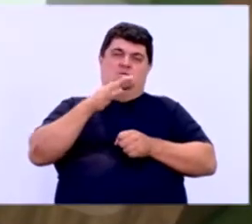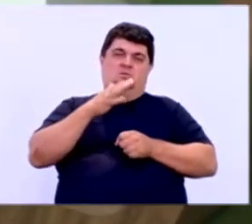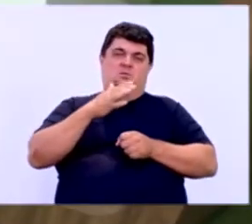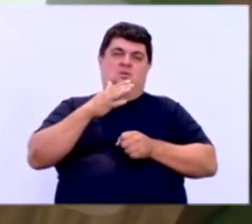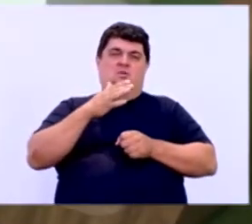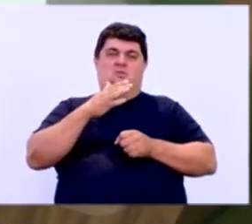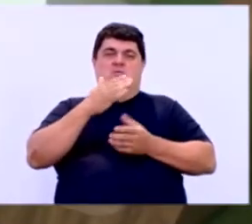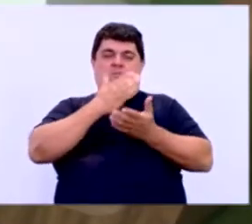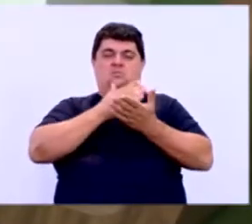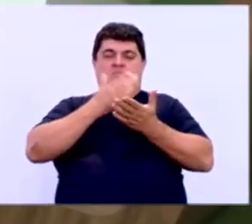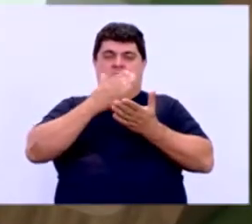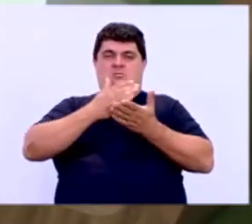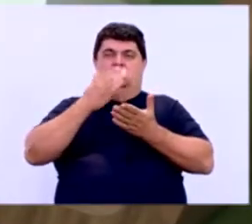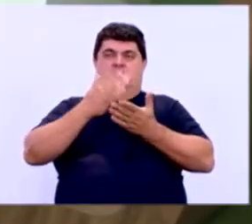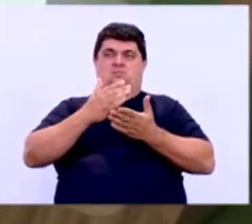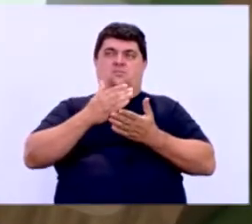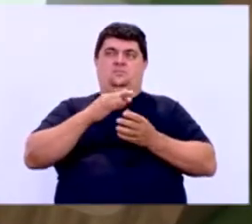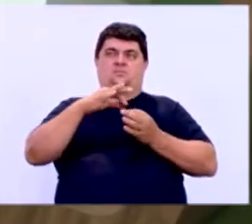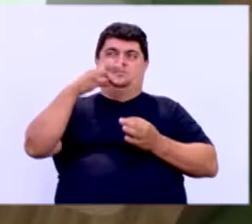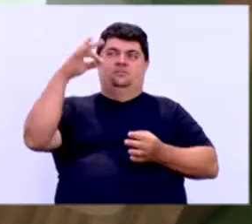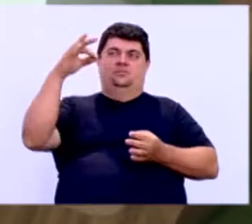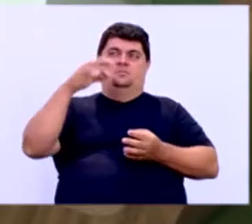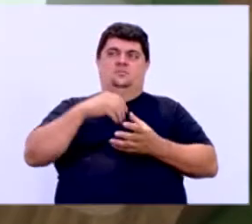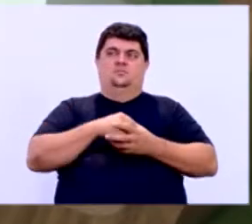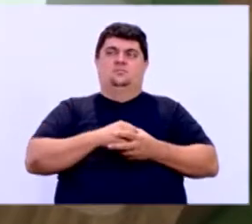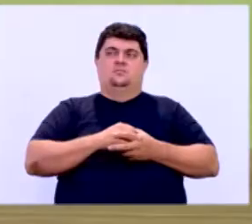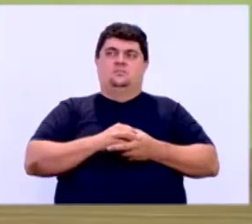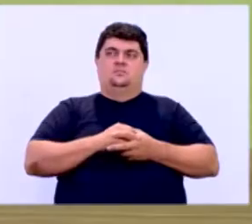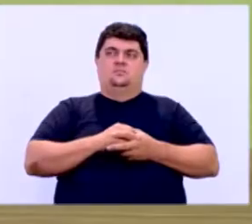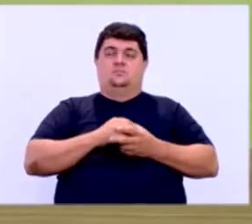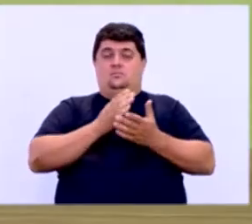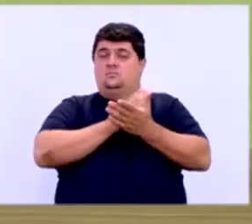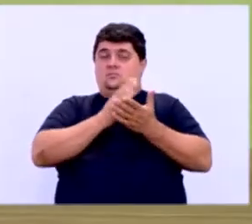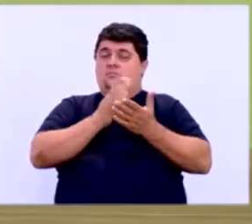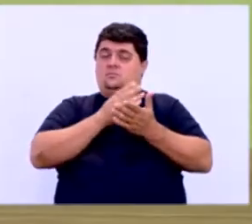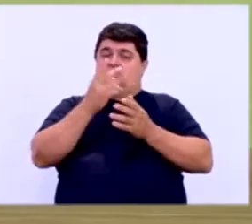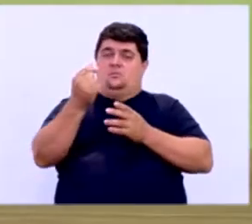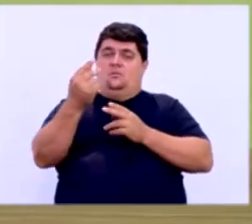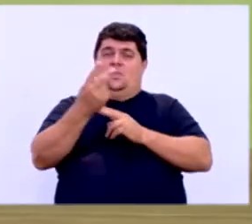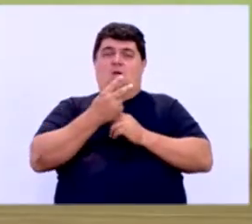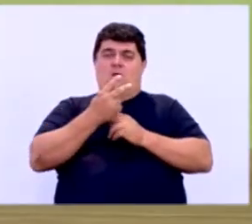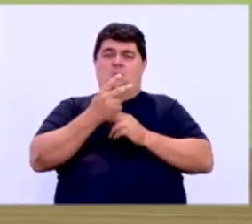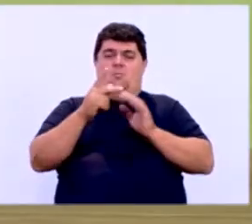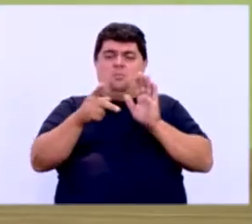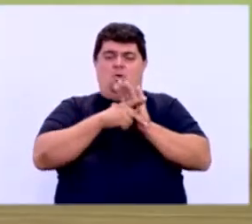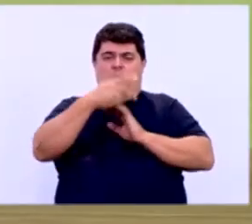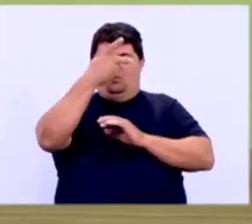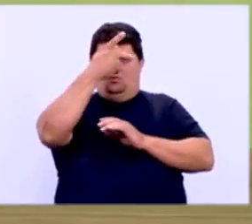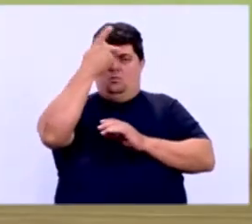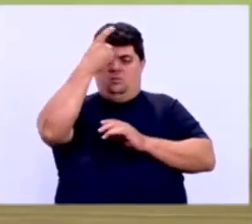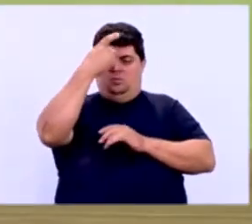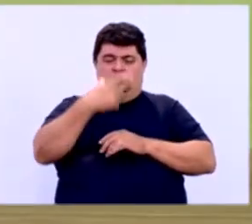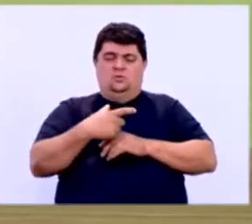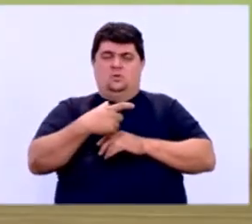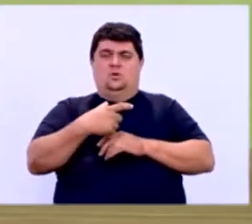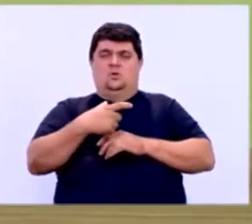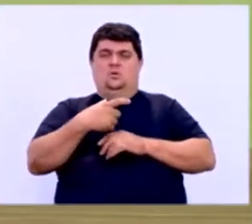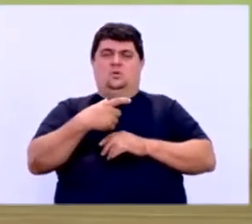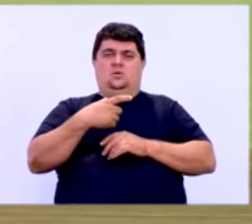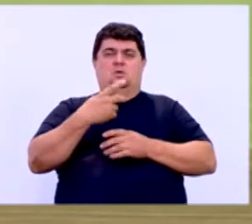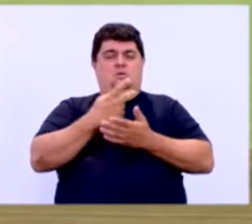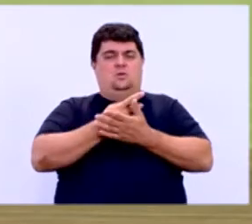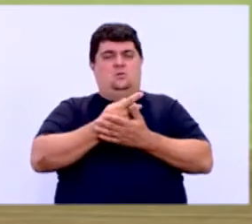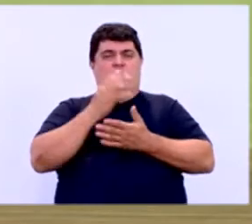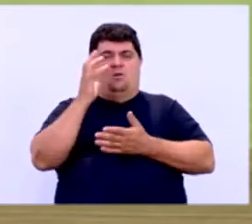um financiamento de longo prazo, né, professor Igor? Exatamente, às vezes até mesmo empréstimos pessoais. O mesmo erro que a pessoa